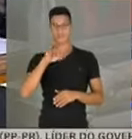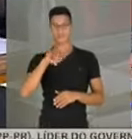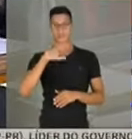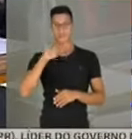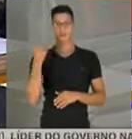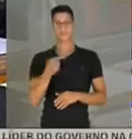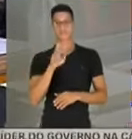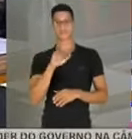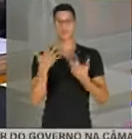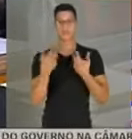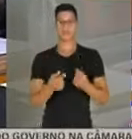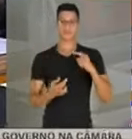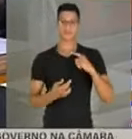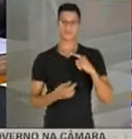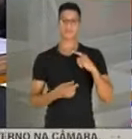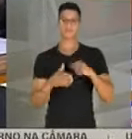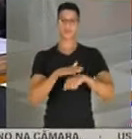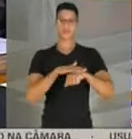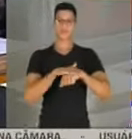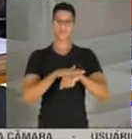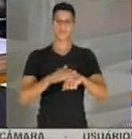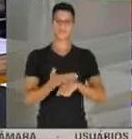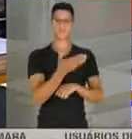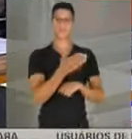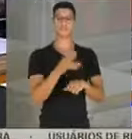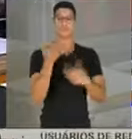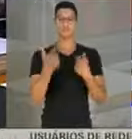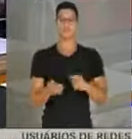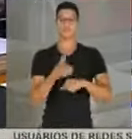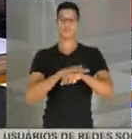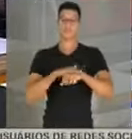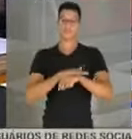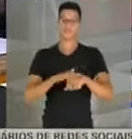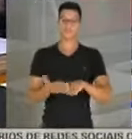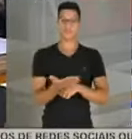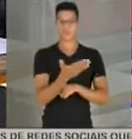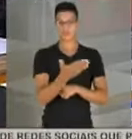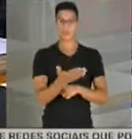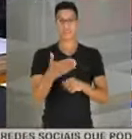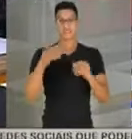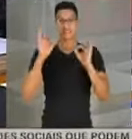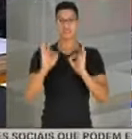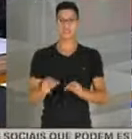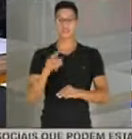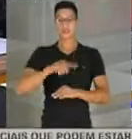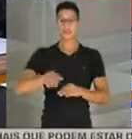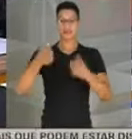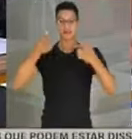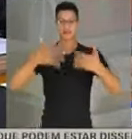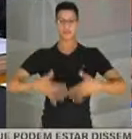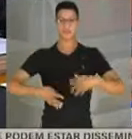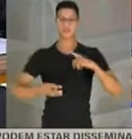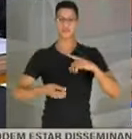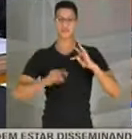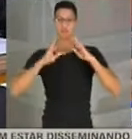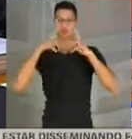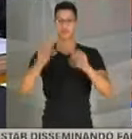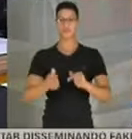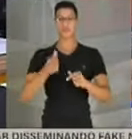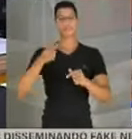a gente vai ter que conversar com ele, vai ter que conversar com ele direitinho para ele explicar todas